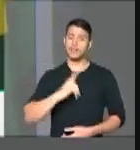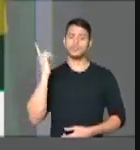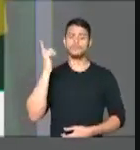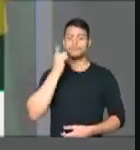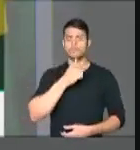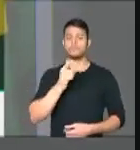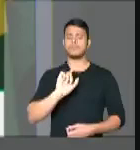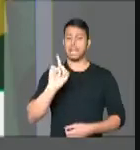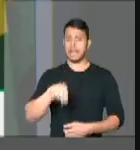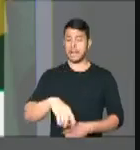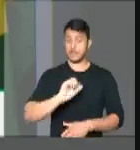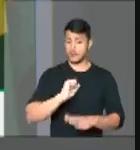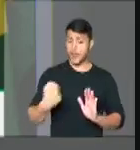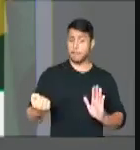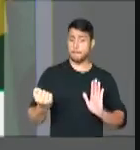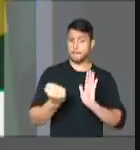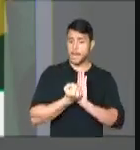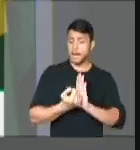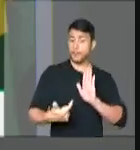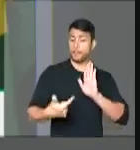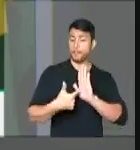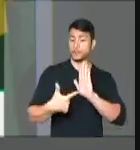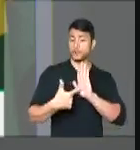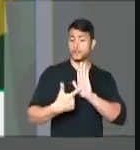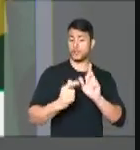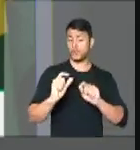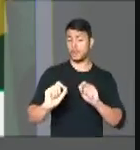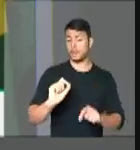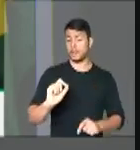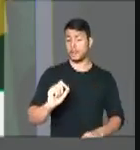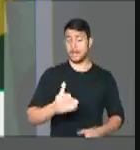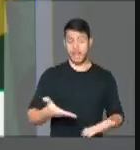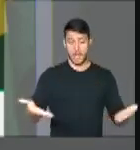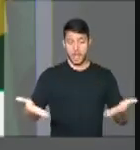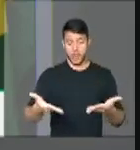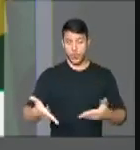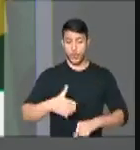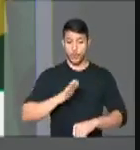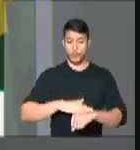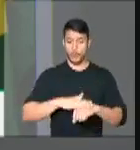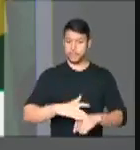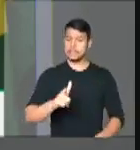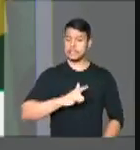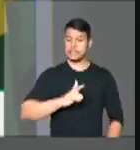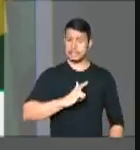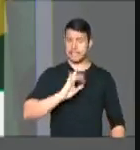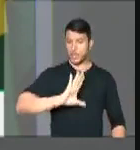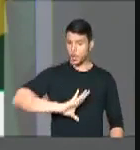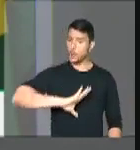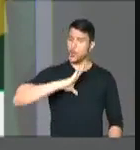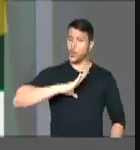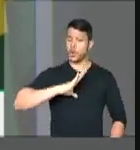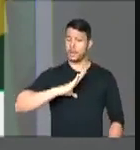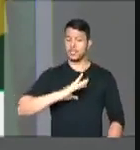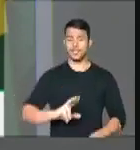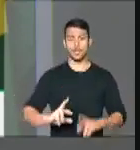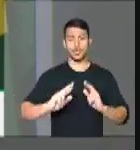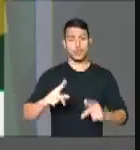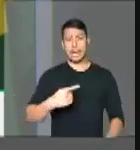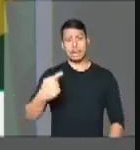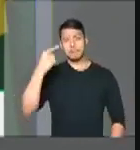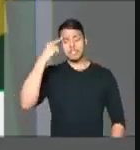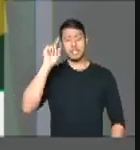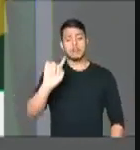dúvida nenhuma, um marco para mostrar que essa legislatura é uma legislatura corajosa, que não está pensando só na